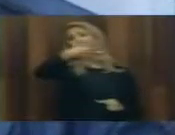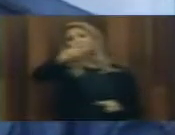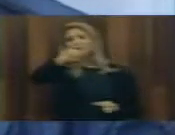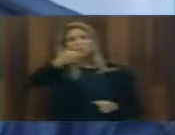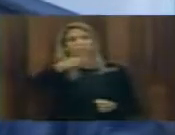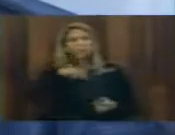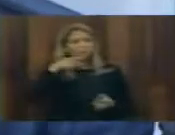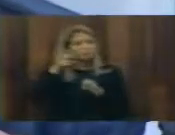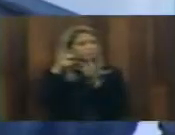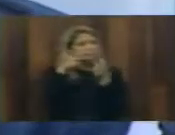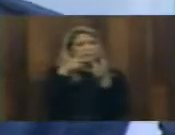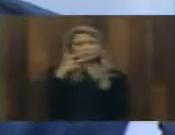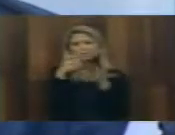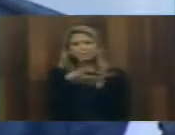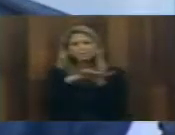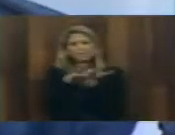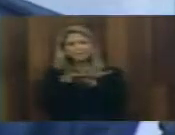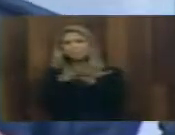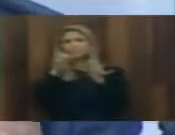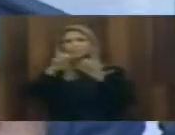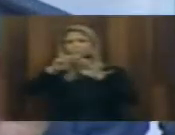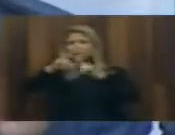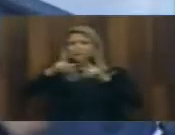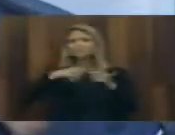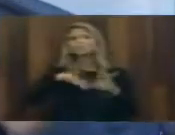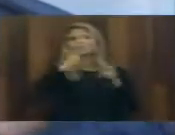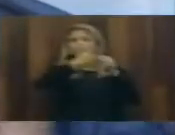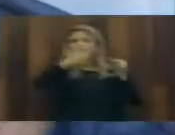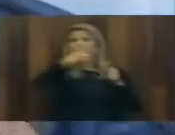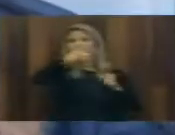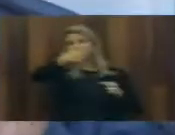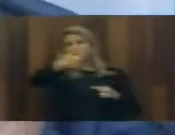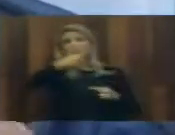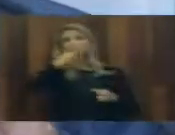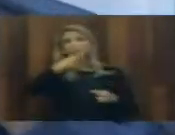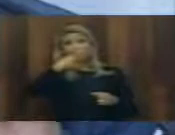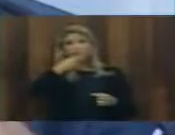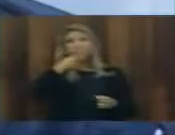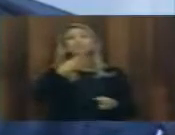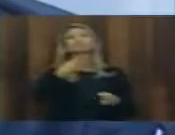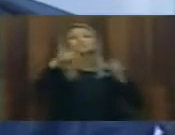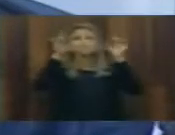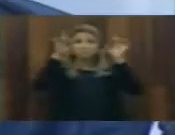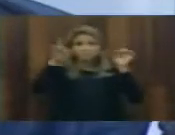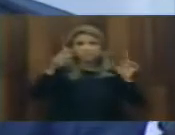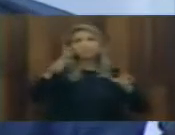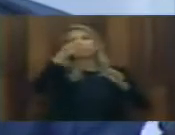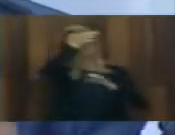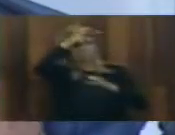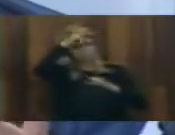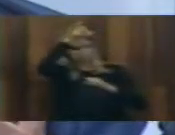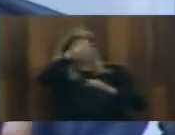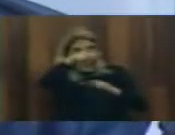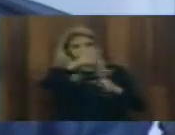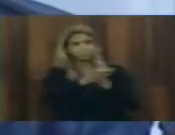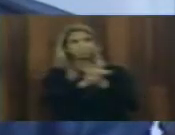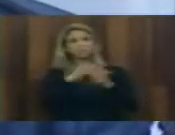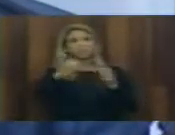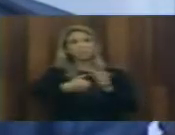se encaixar em nenhum deles. O artigo 41 fala dos projetos de iniciativa exclusiva do prefeito. No inciso